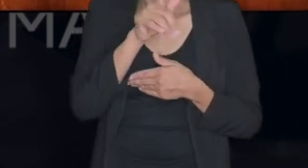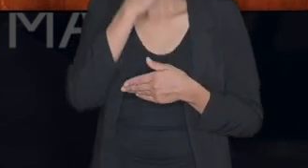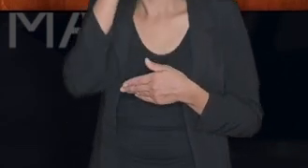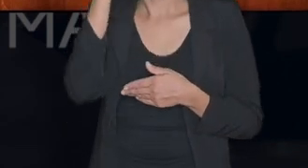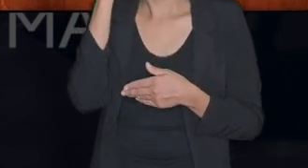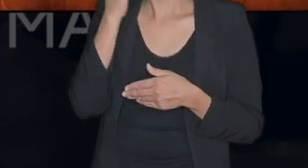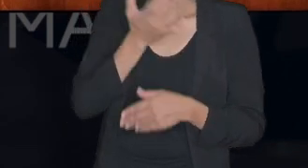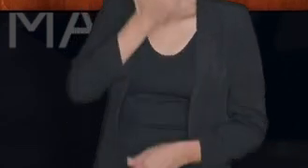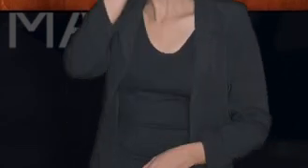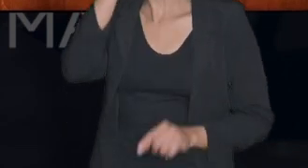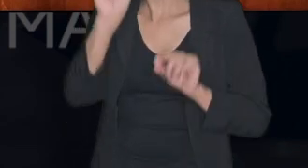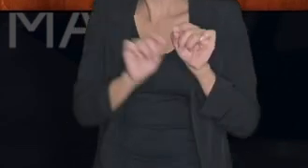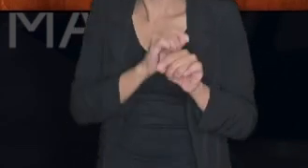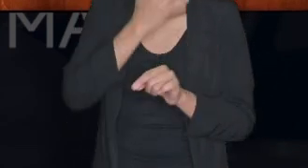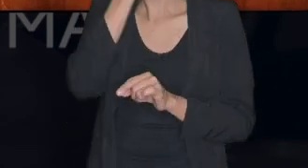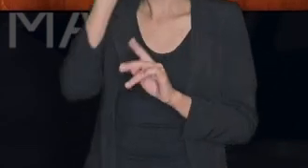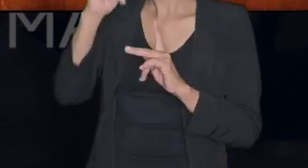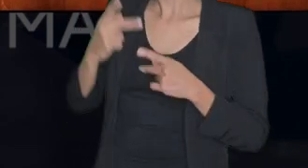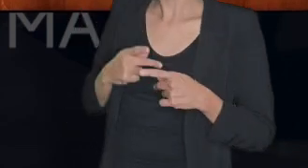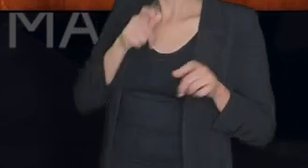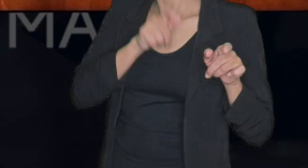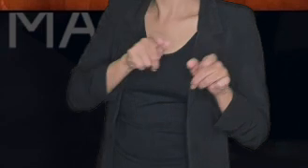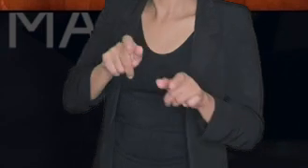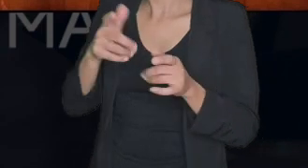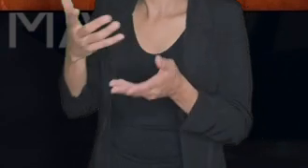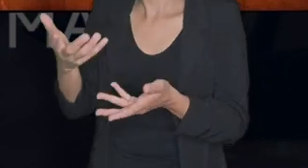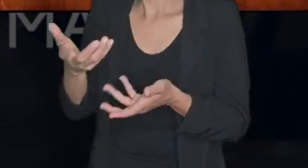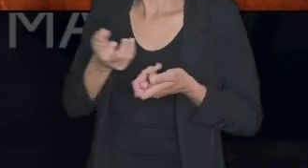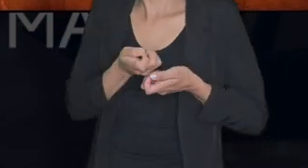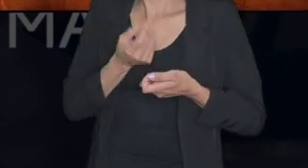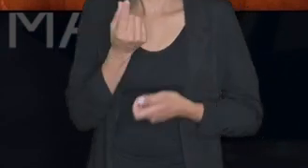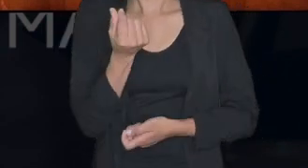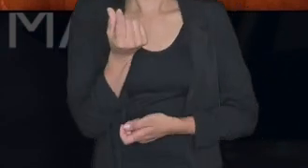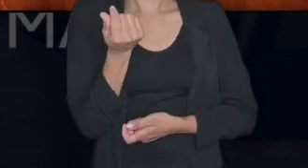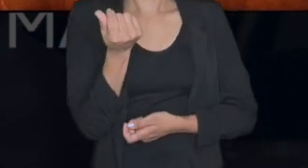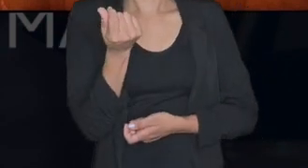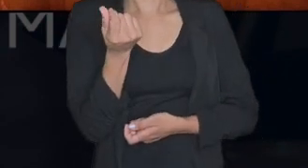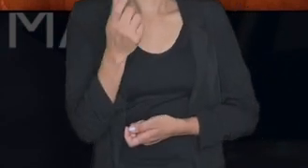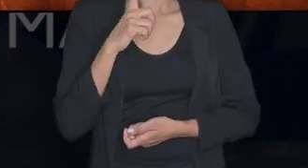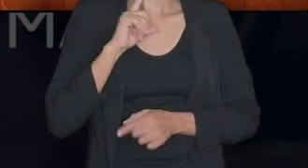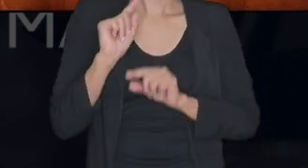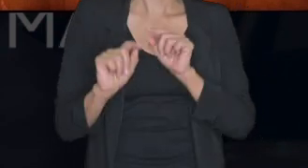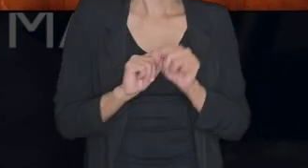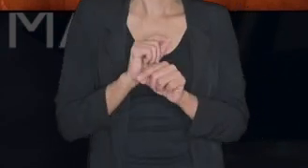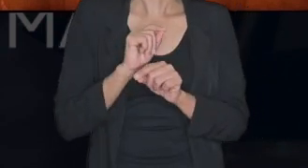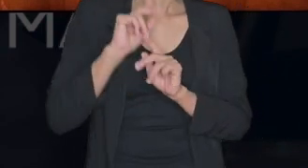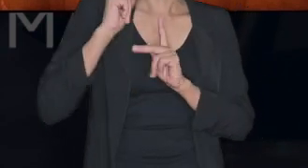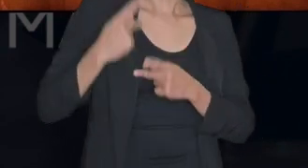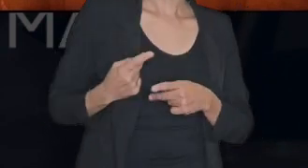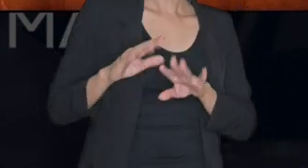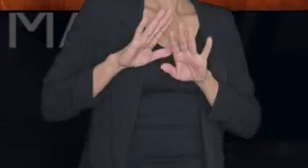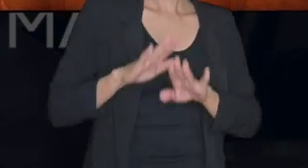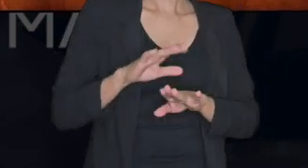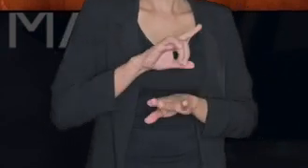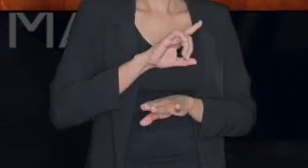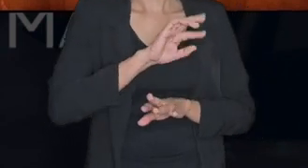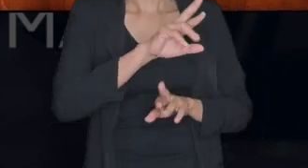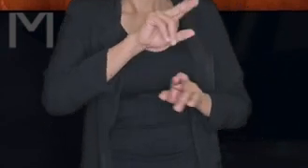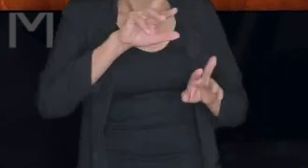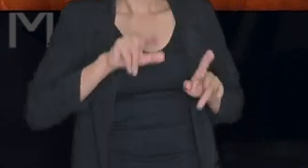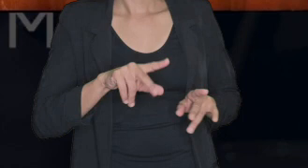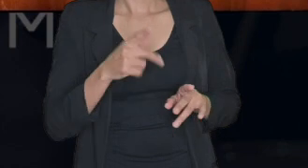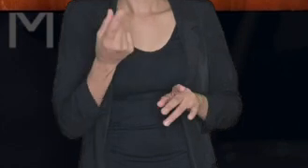herdeiros receberam uma bolada de herança, só que nenhum herdeiro tem cascalho, tem dinheiro para